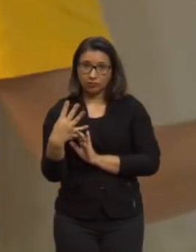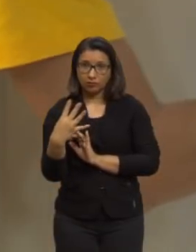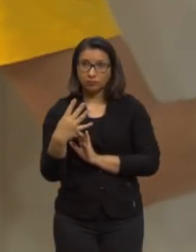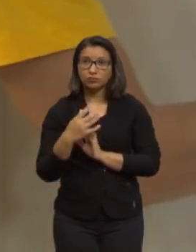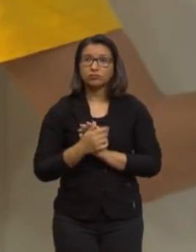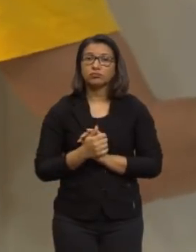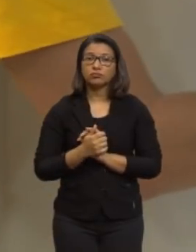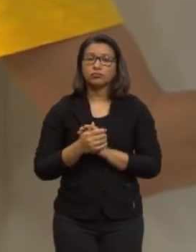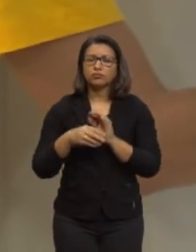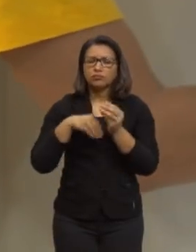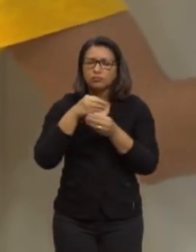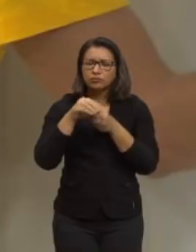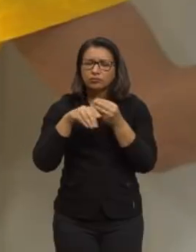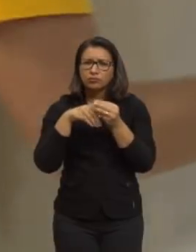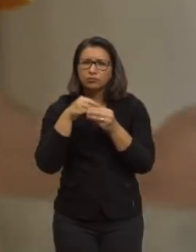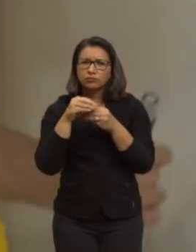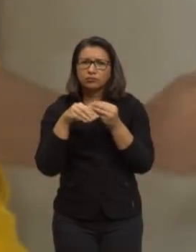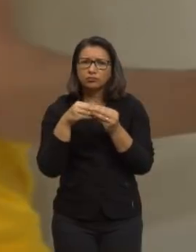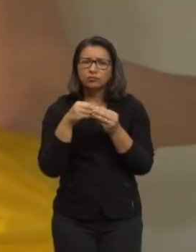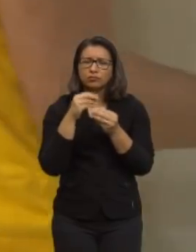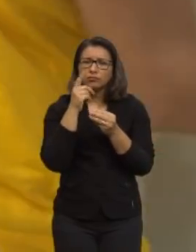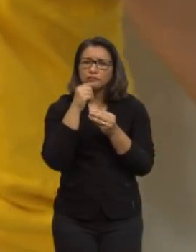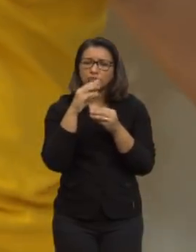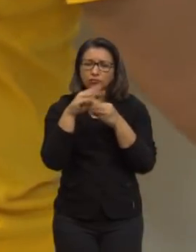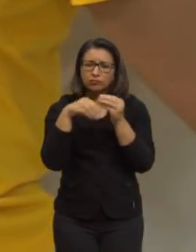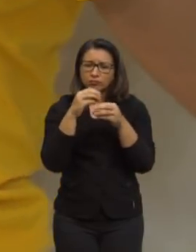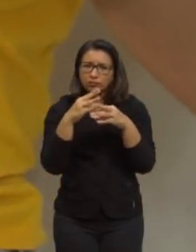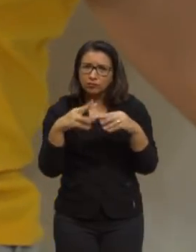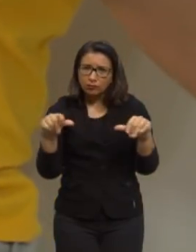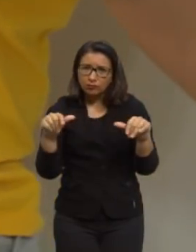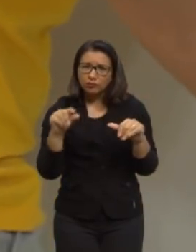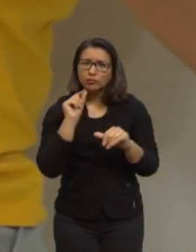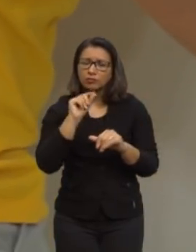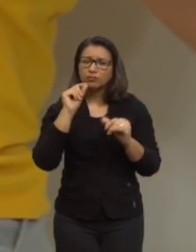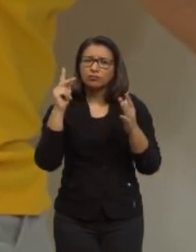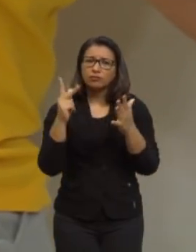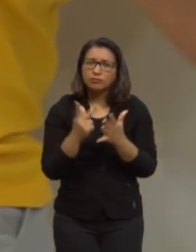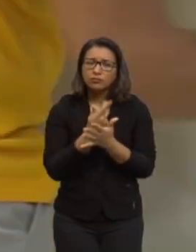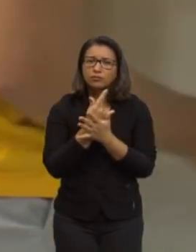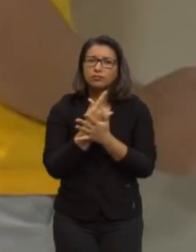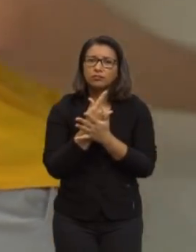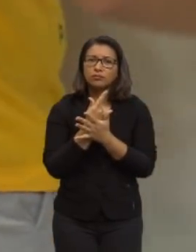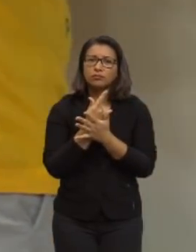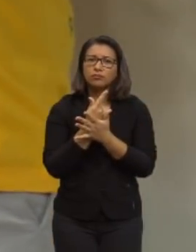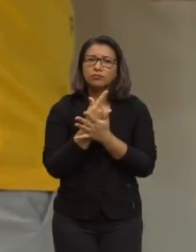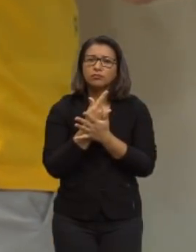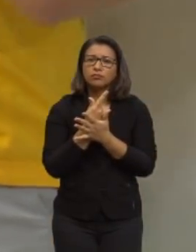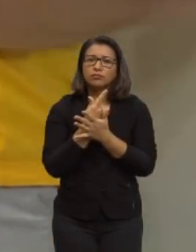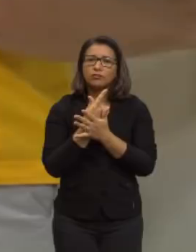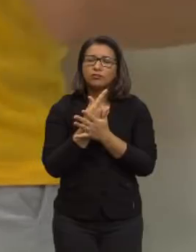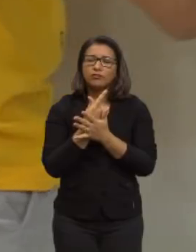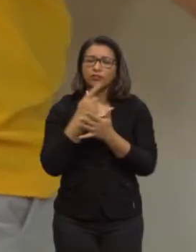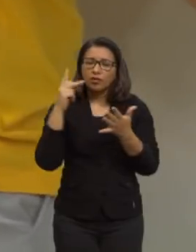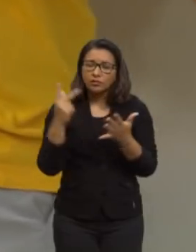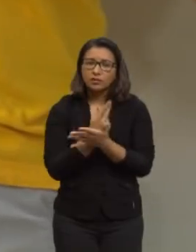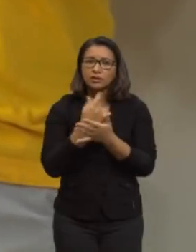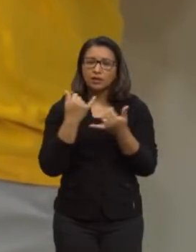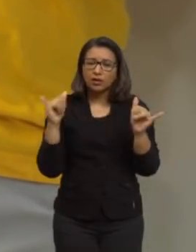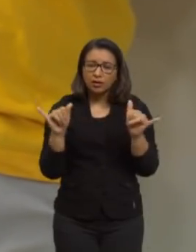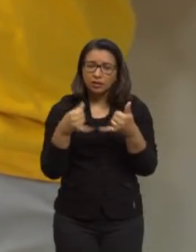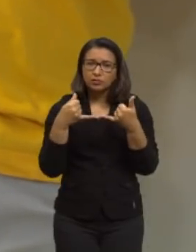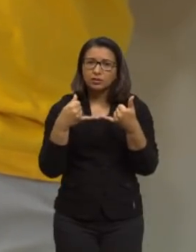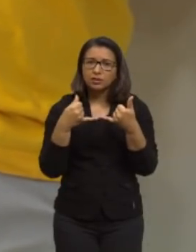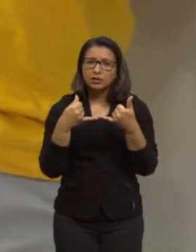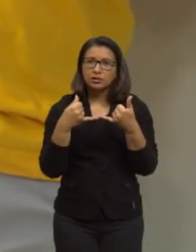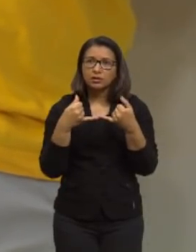dissolver em água o que que vai acontecer vai acontecer a ionização de liberando o cátion